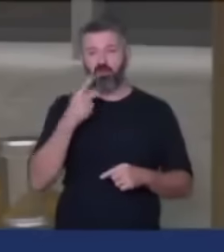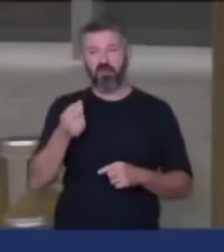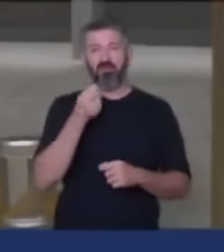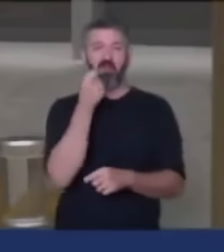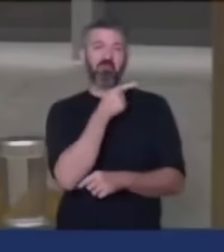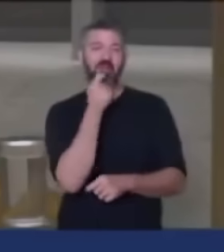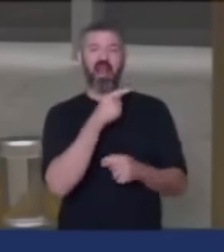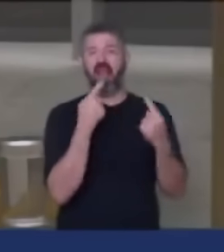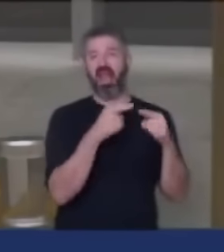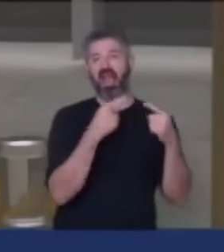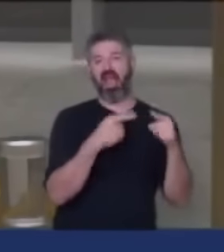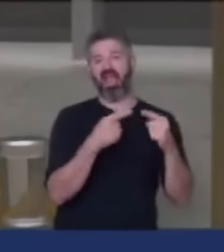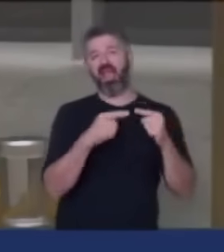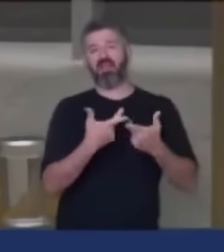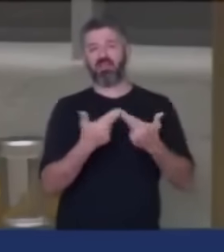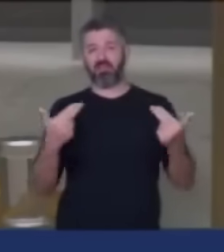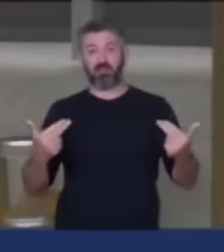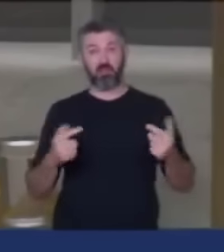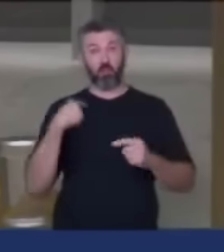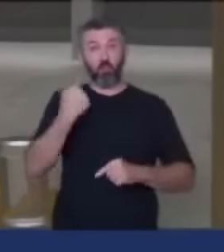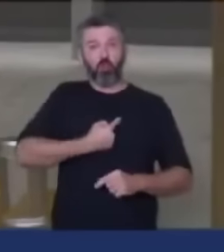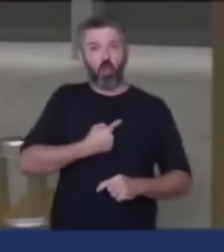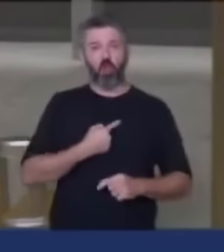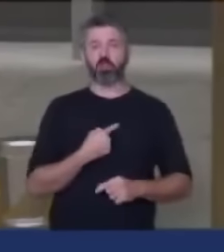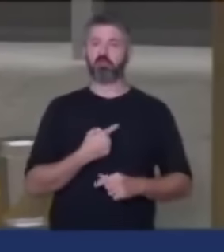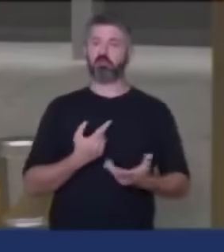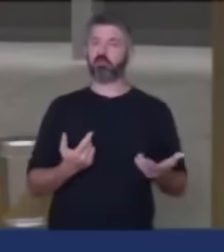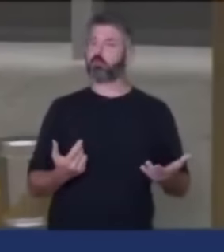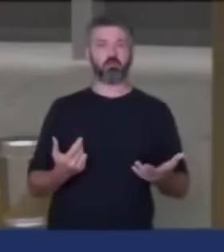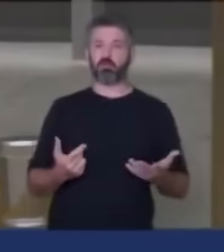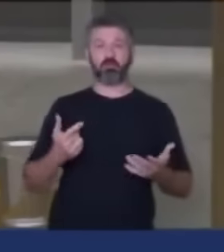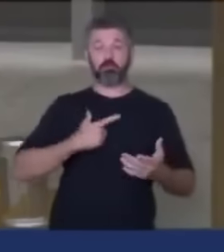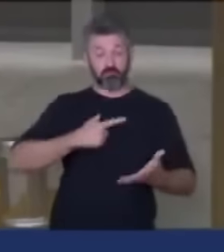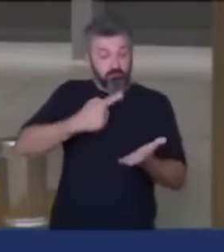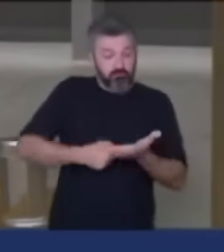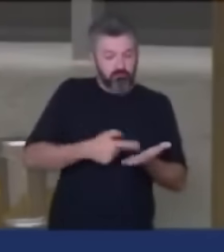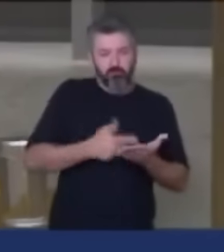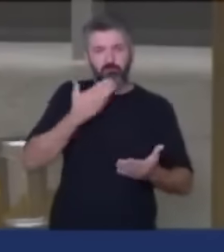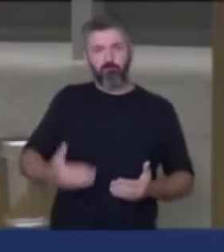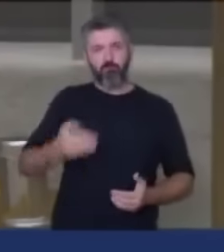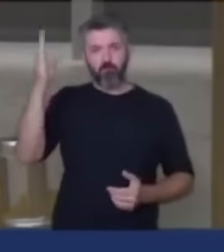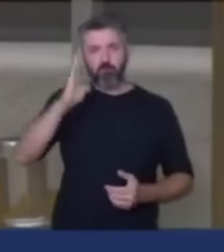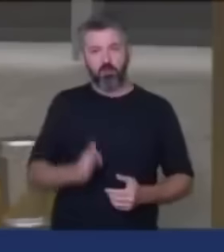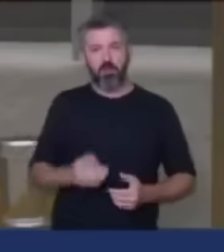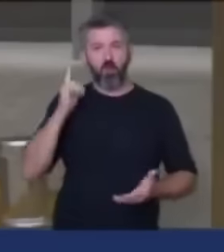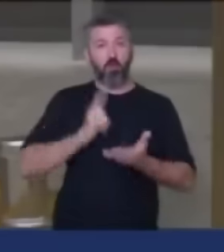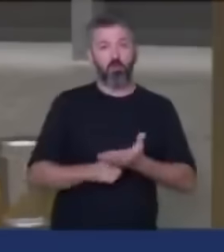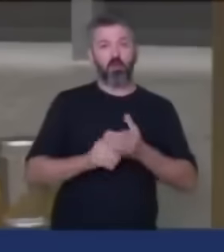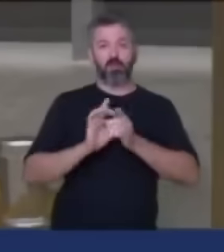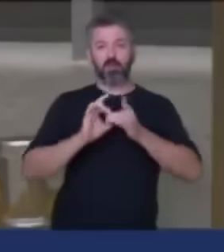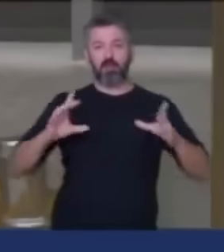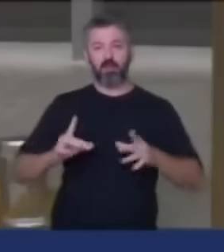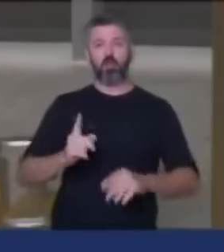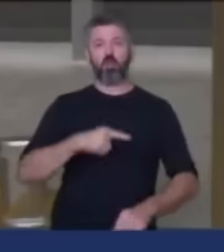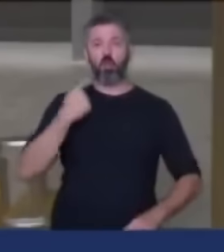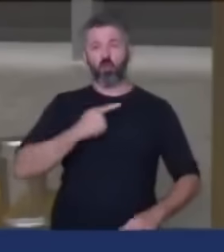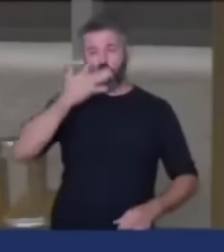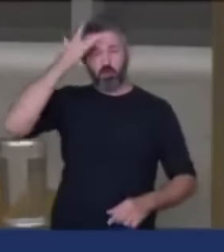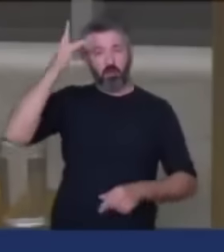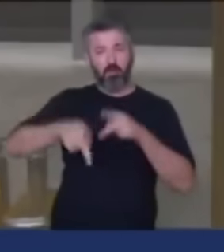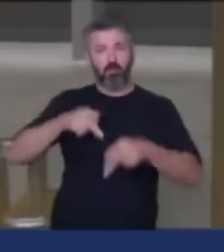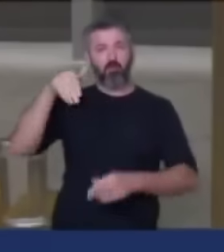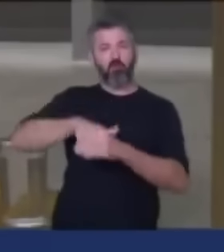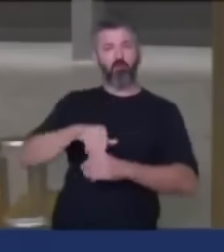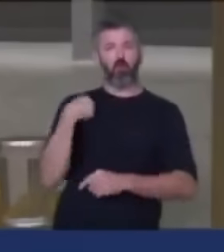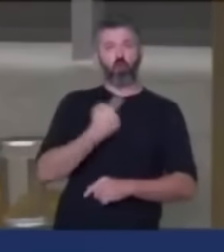faz chacota nós nobres colegas temos um compromisso com o Brasil com a democracia e com os nossos eleitores nós não